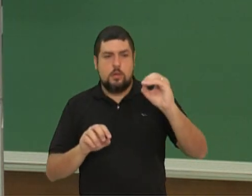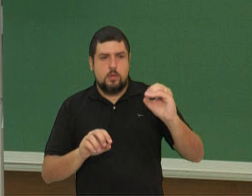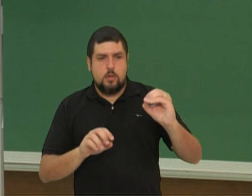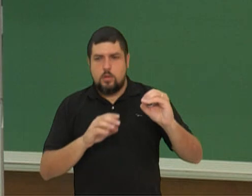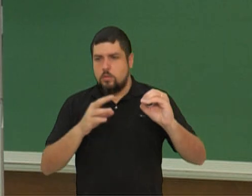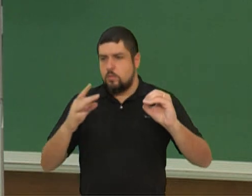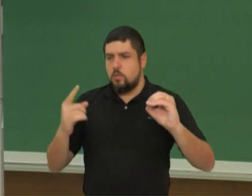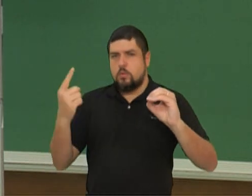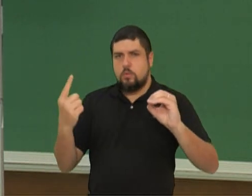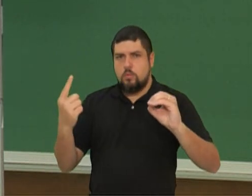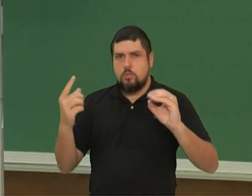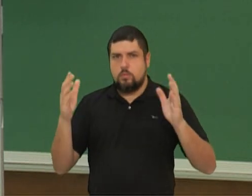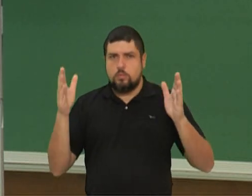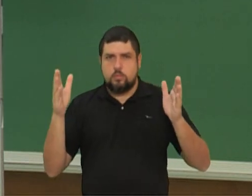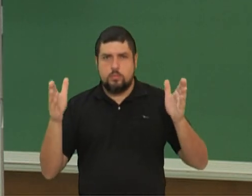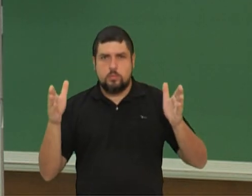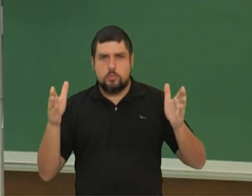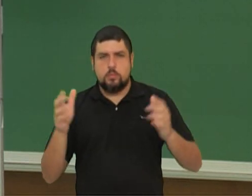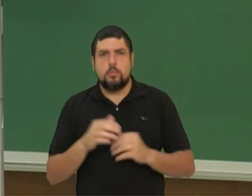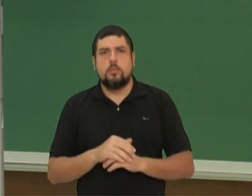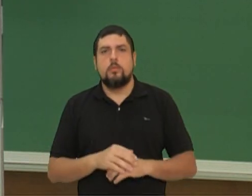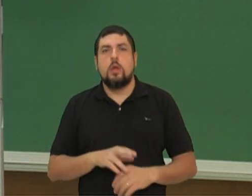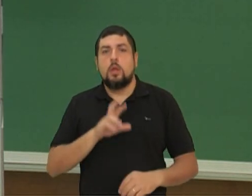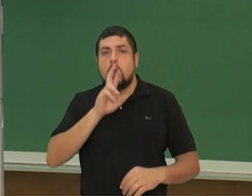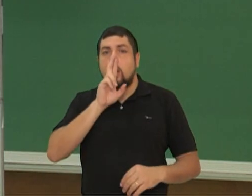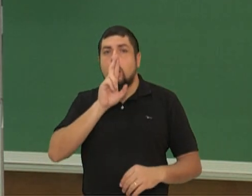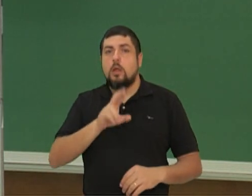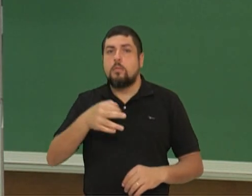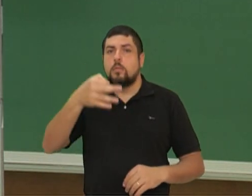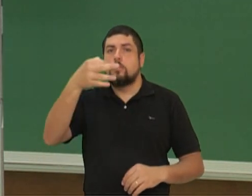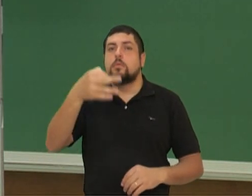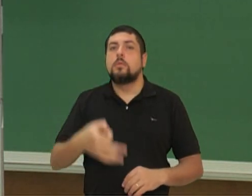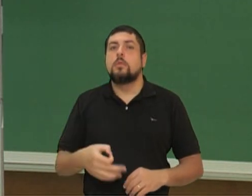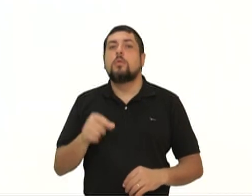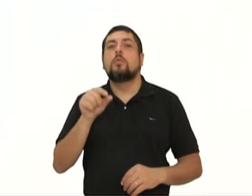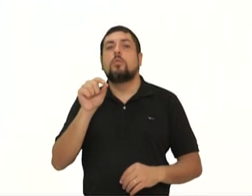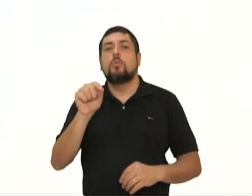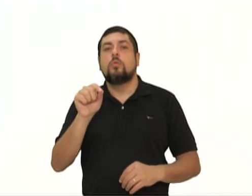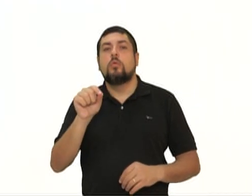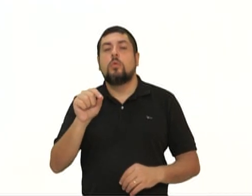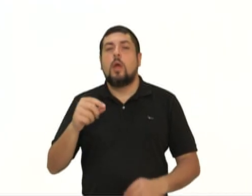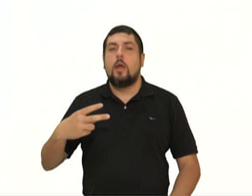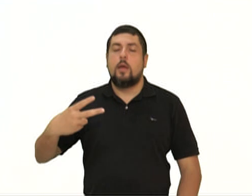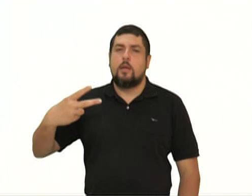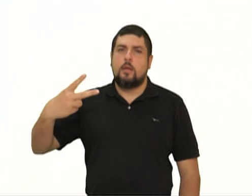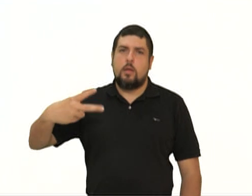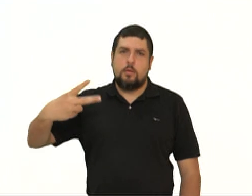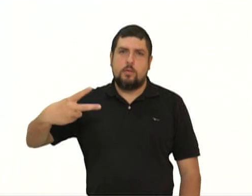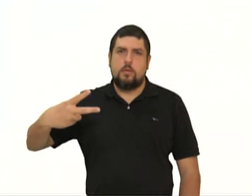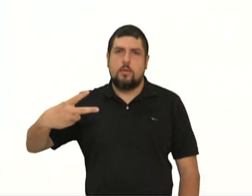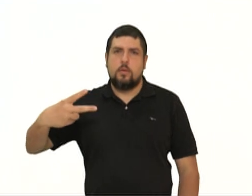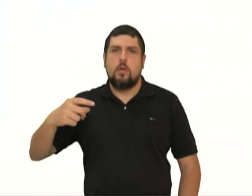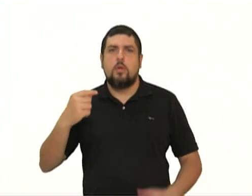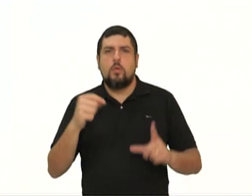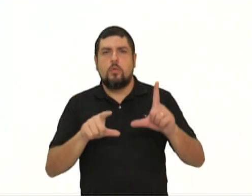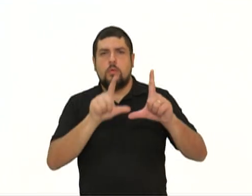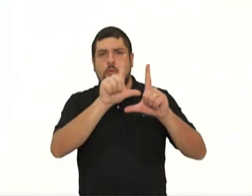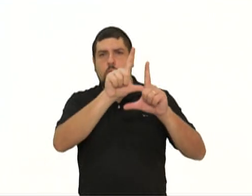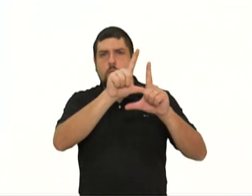0 e 1. Resposta certa é o segundo gráfico, que mostra uma